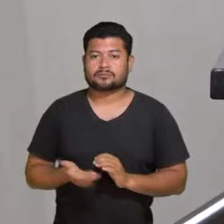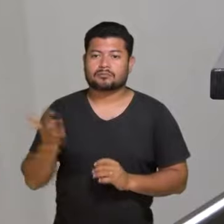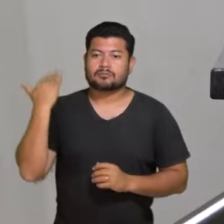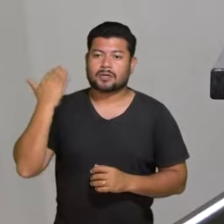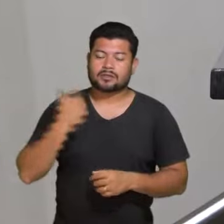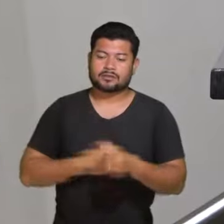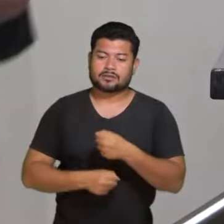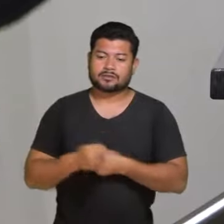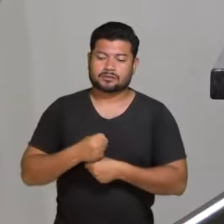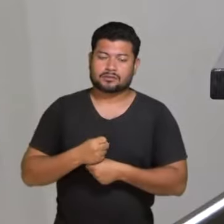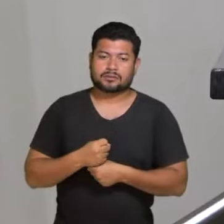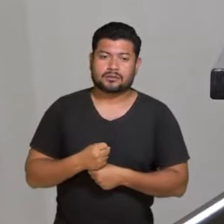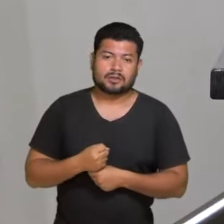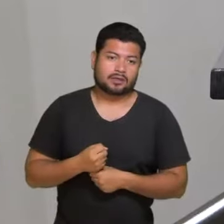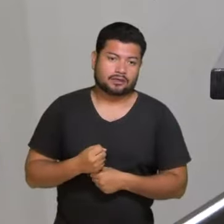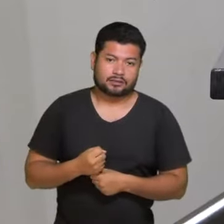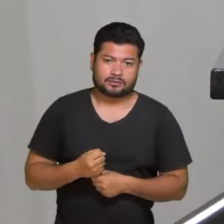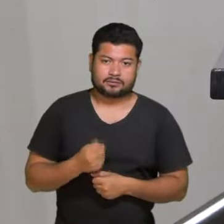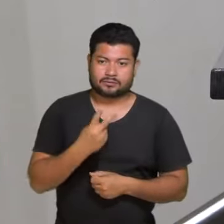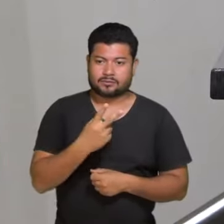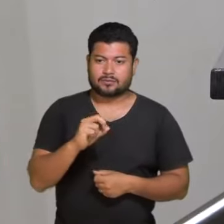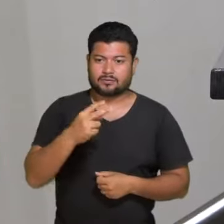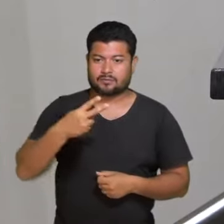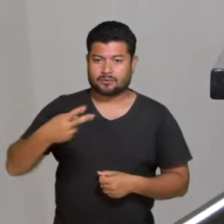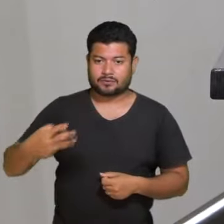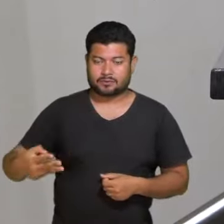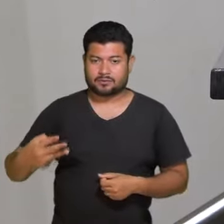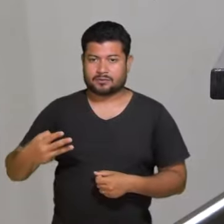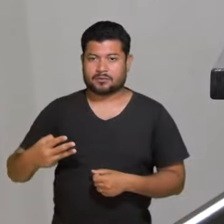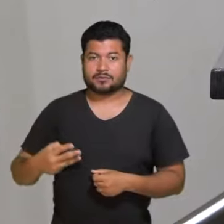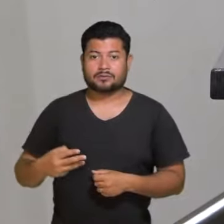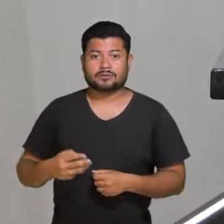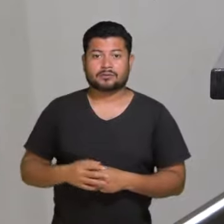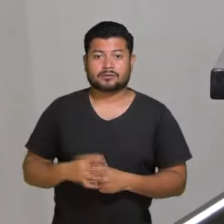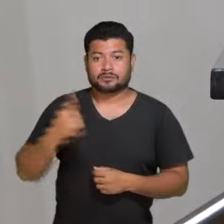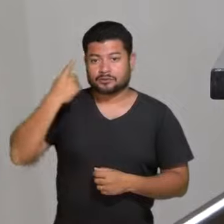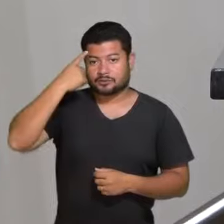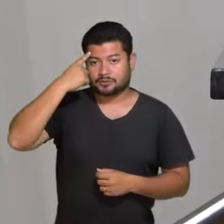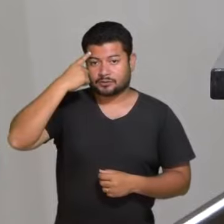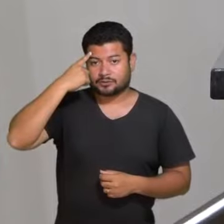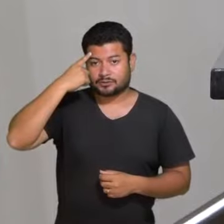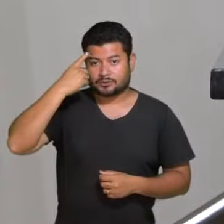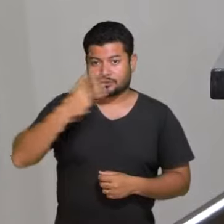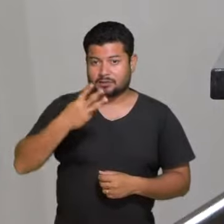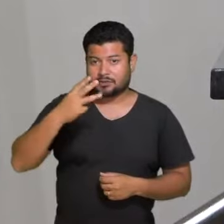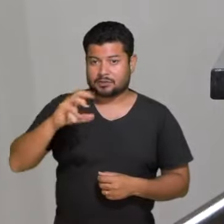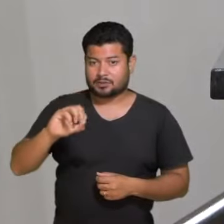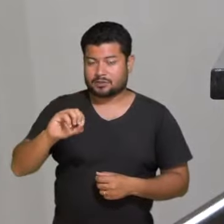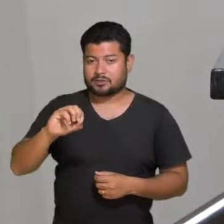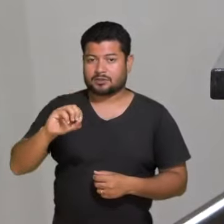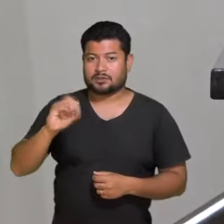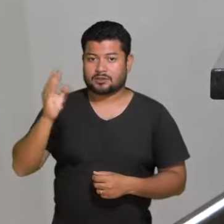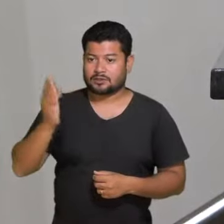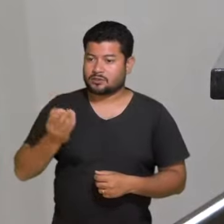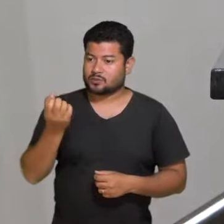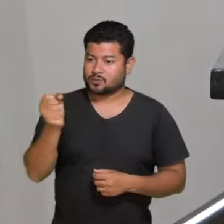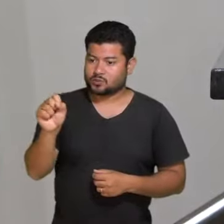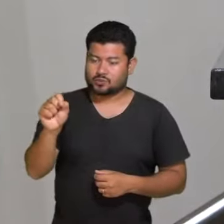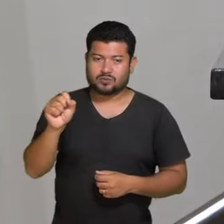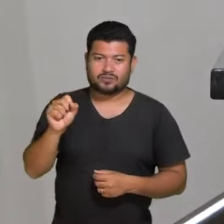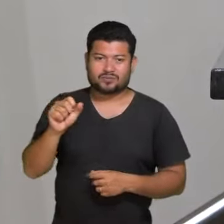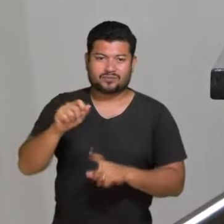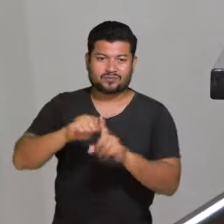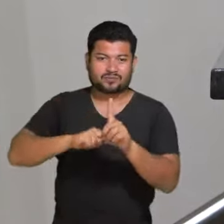30/8/2023. Invasões do MST em 8 meses no governo Lula superam todo